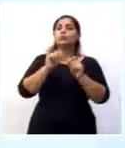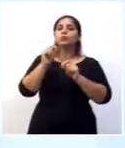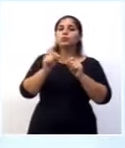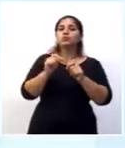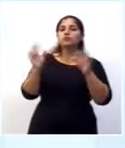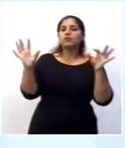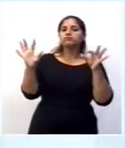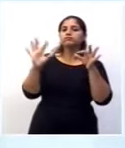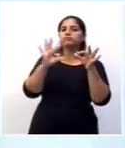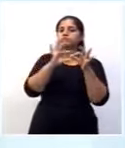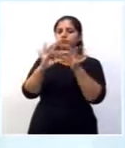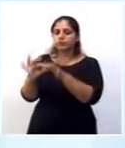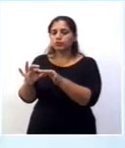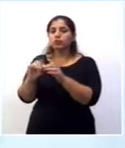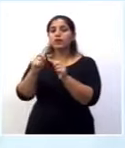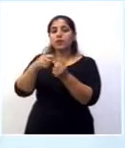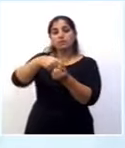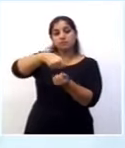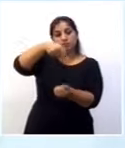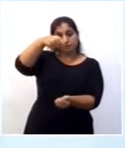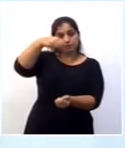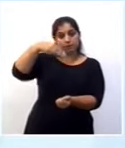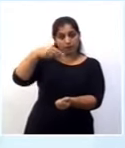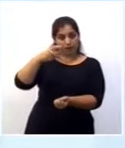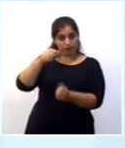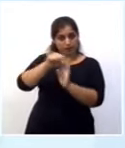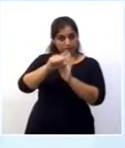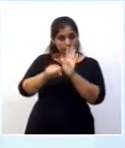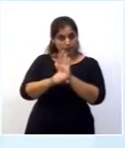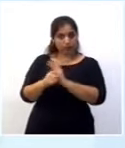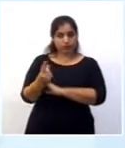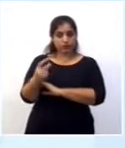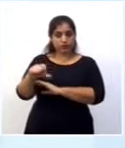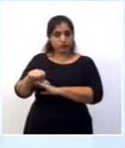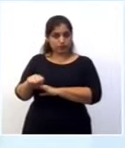já contextualiza um mapa do século